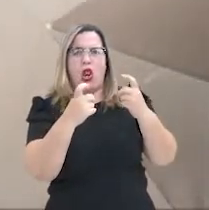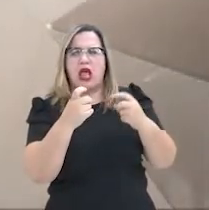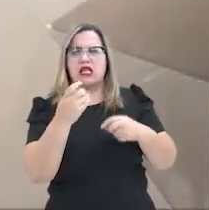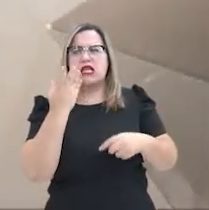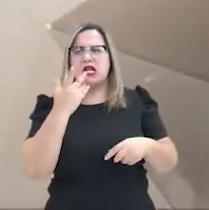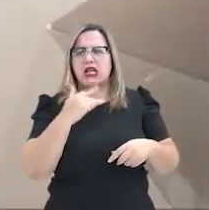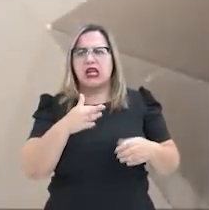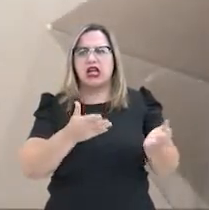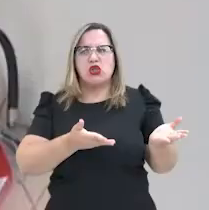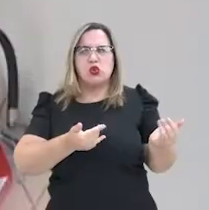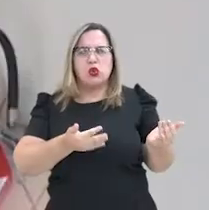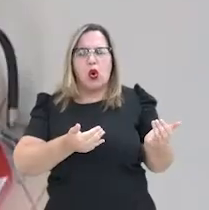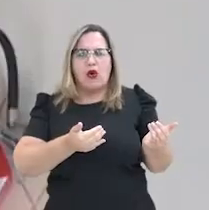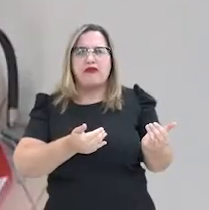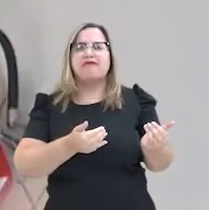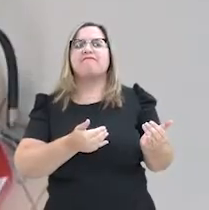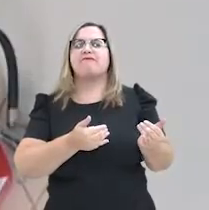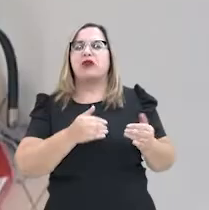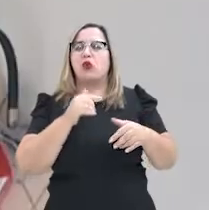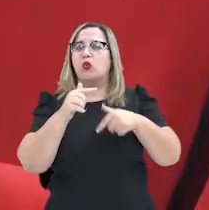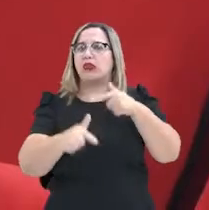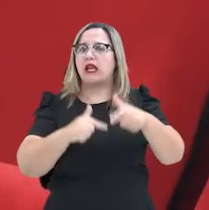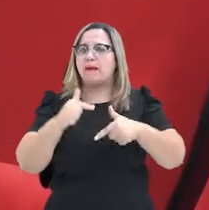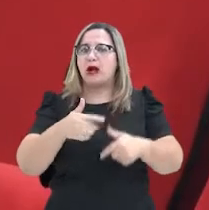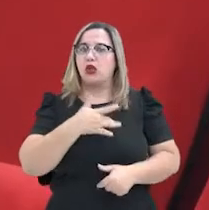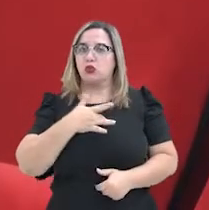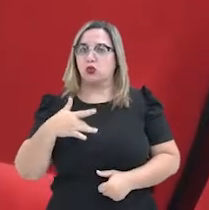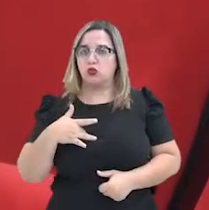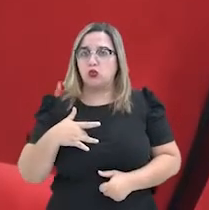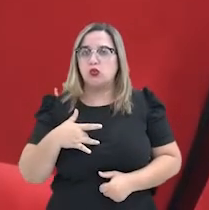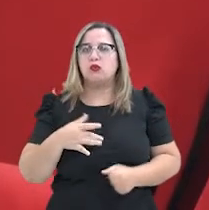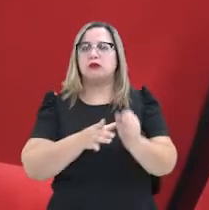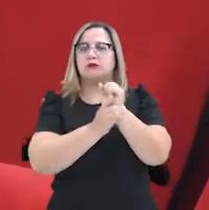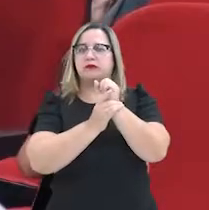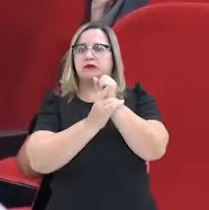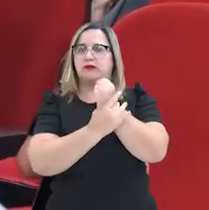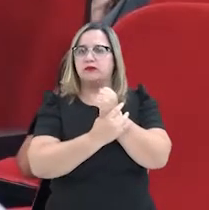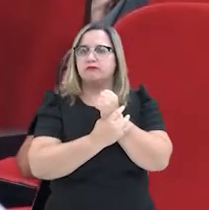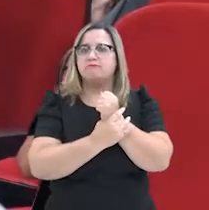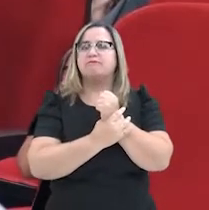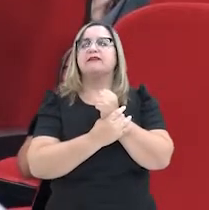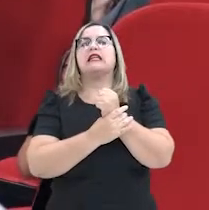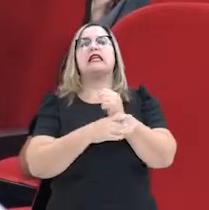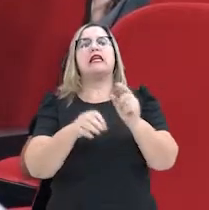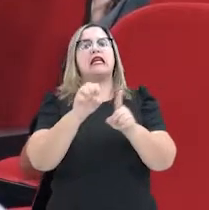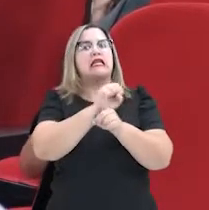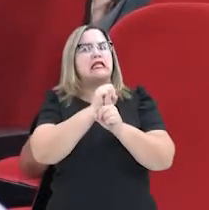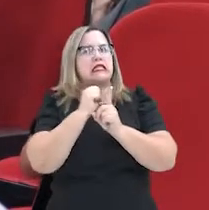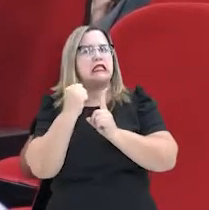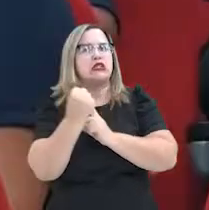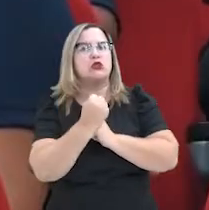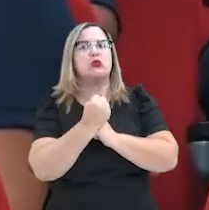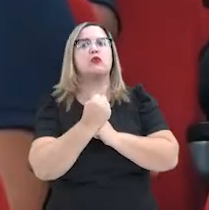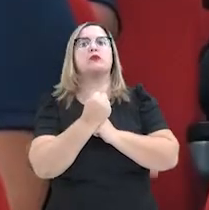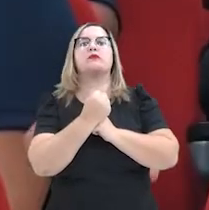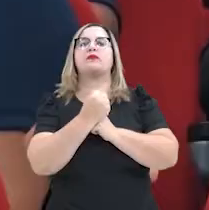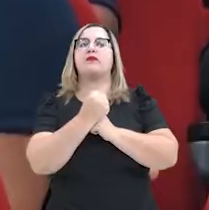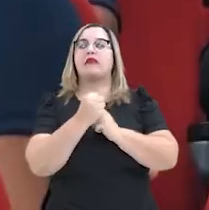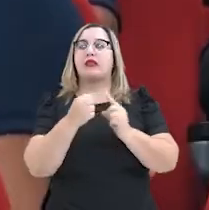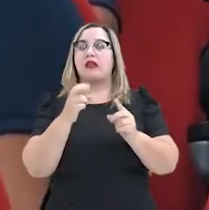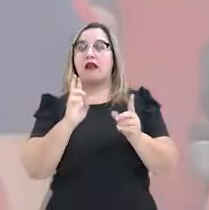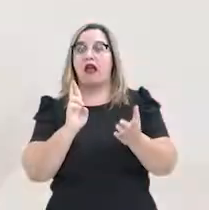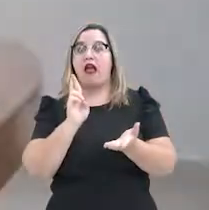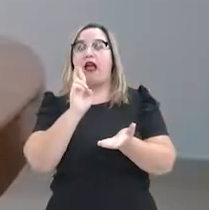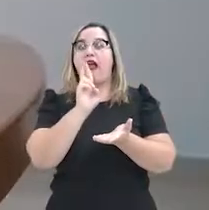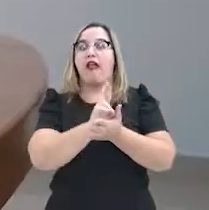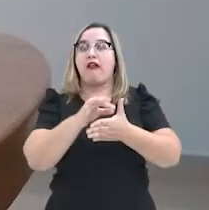de violência na infância e adolescência, com os serviços de saúde, segurança e assistência